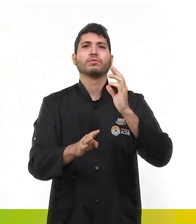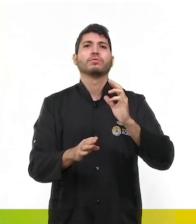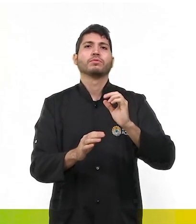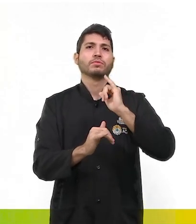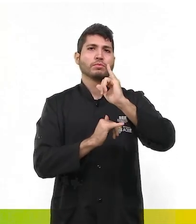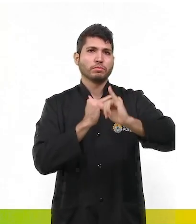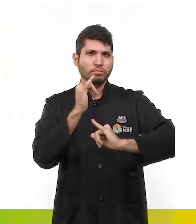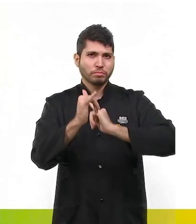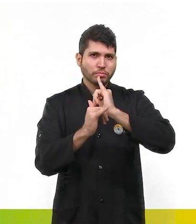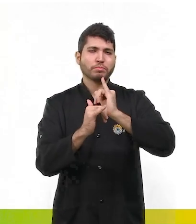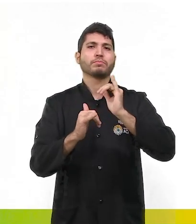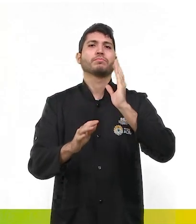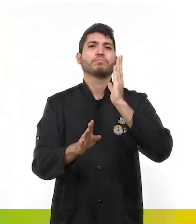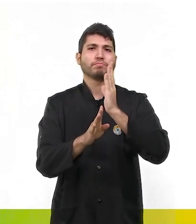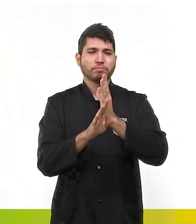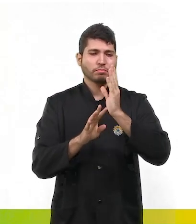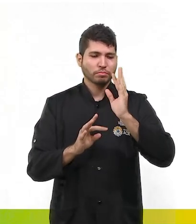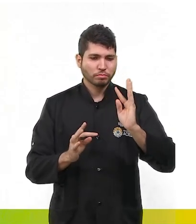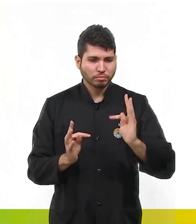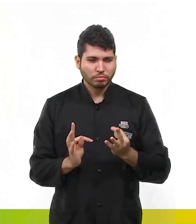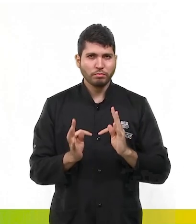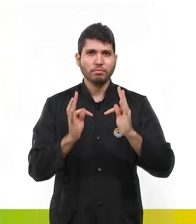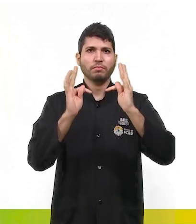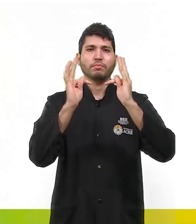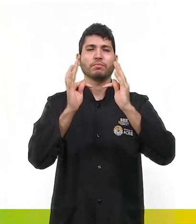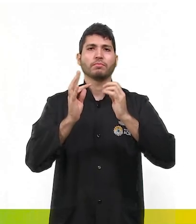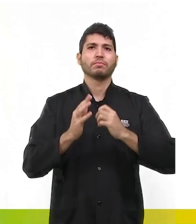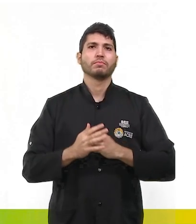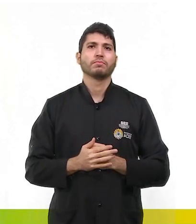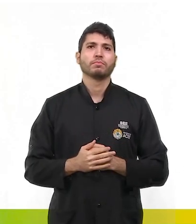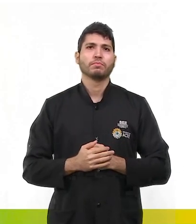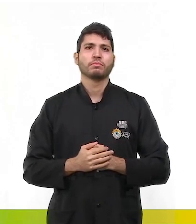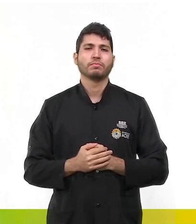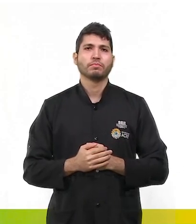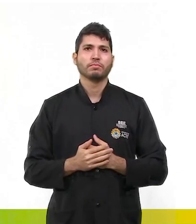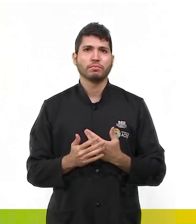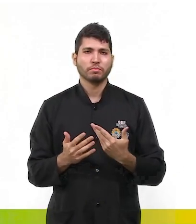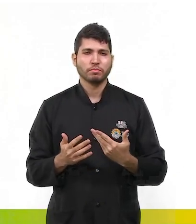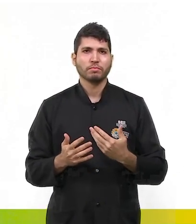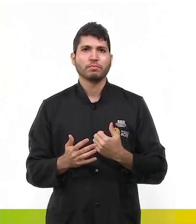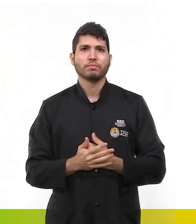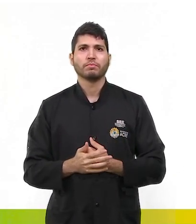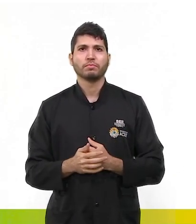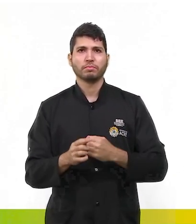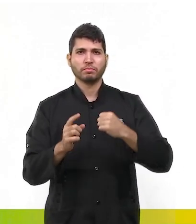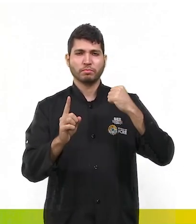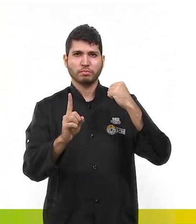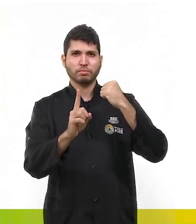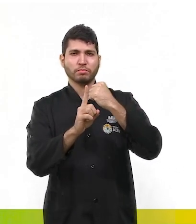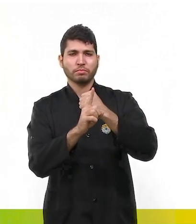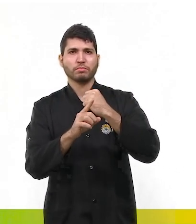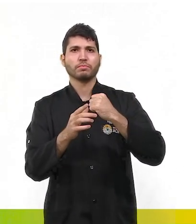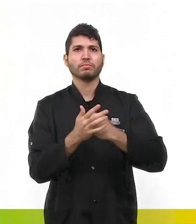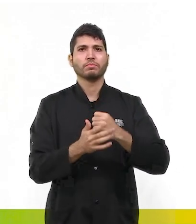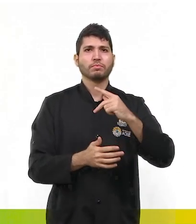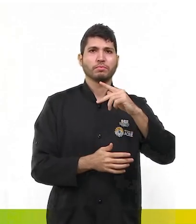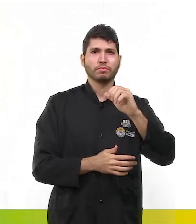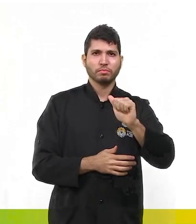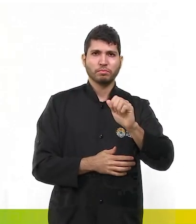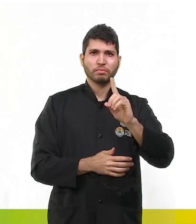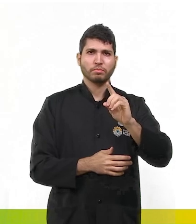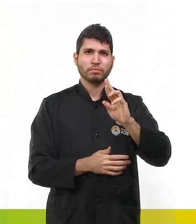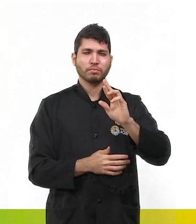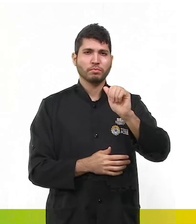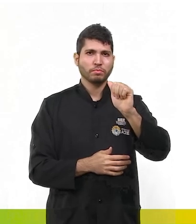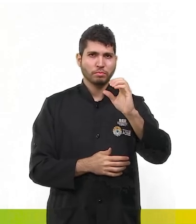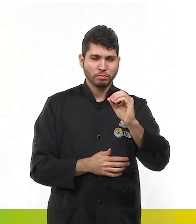por causa da tecnologia. No entanto, também tem gerado a padronização cultural, criando modelos